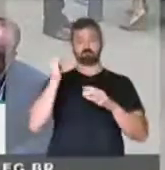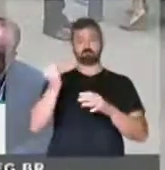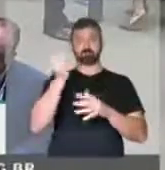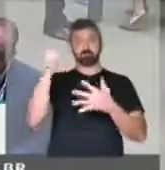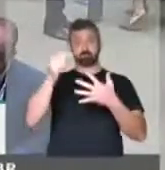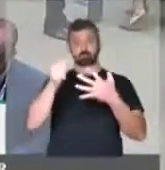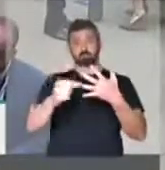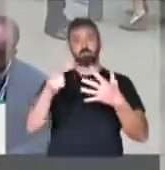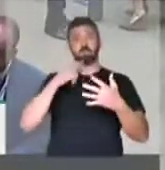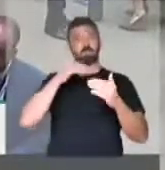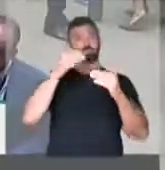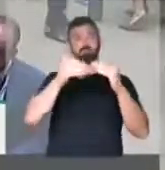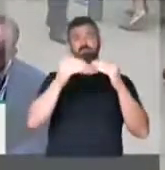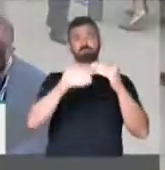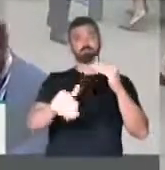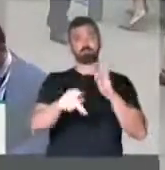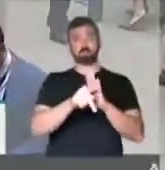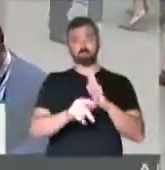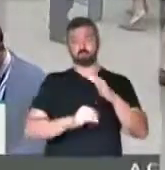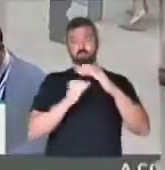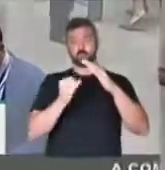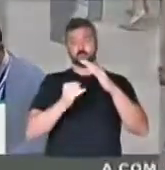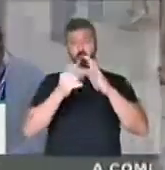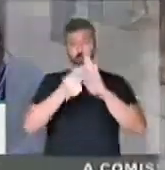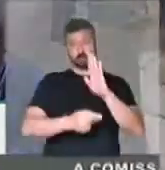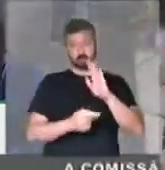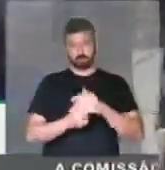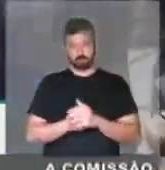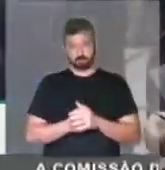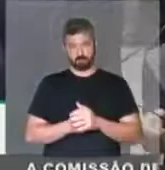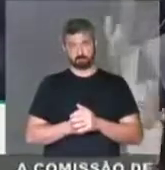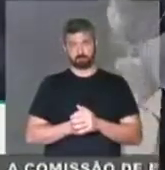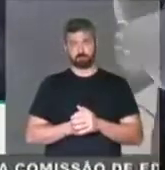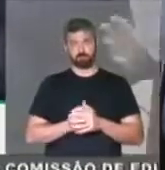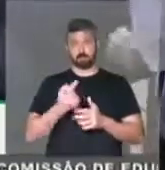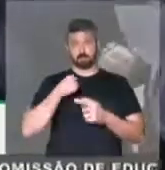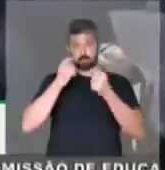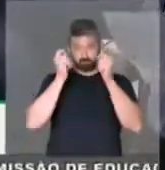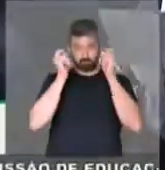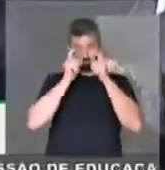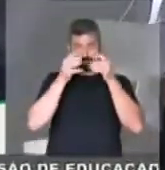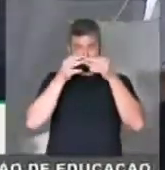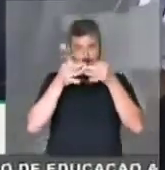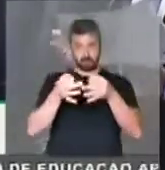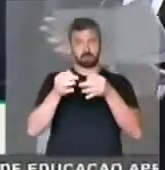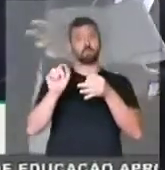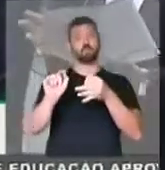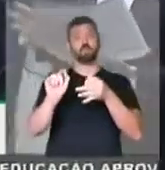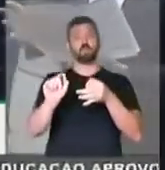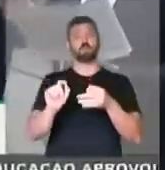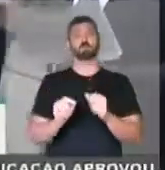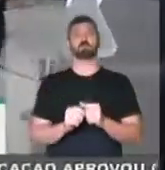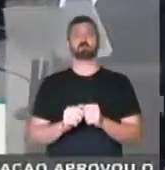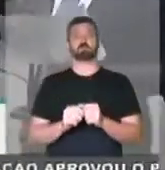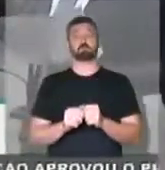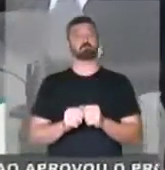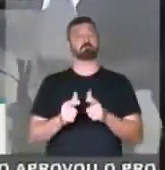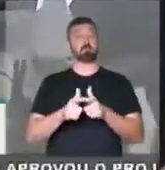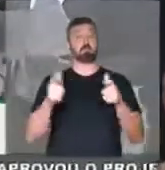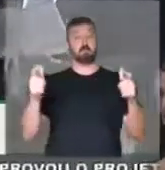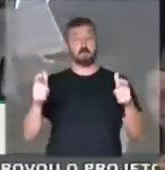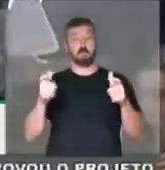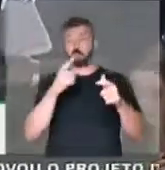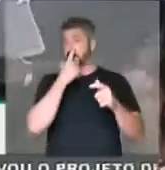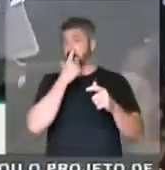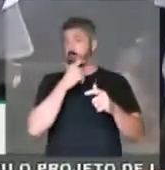como incoerências do projeto. E me chama muita atenção a um fato tratado. Um, é que grande